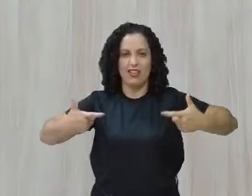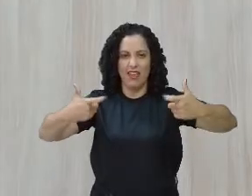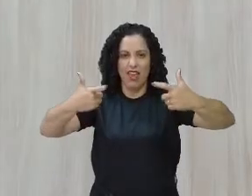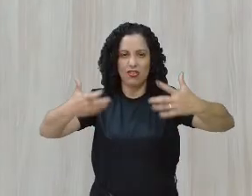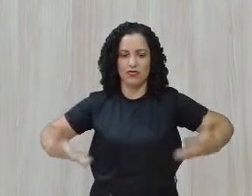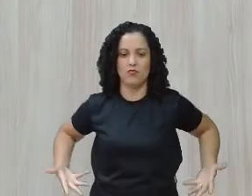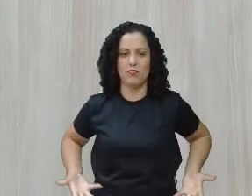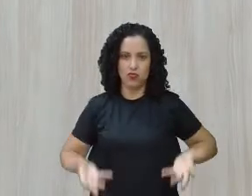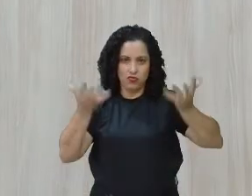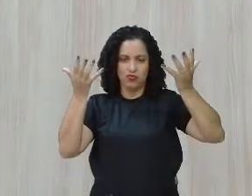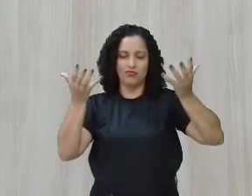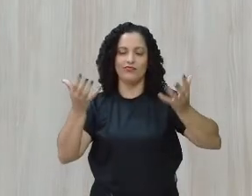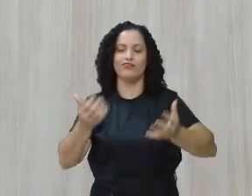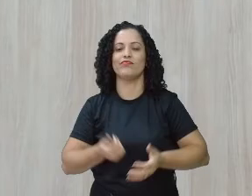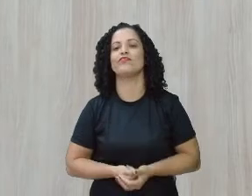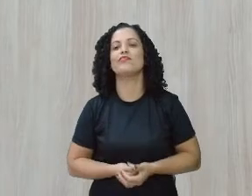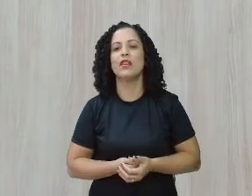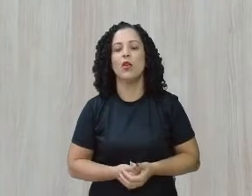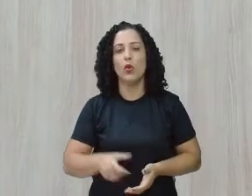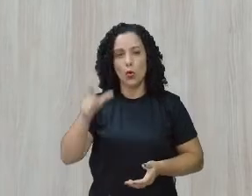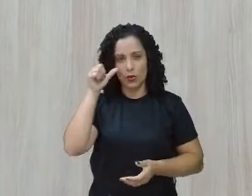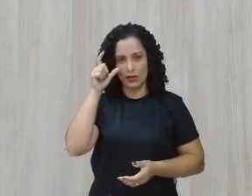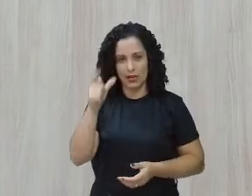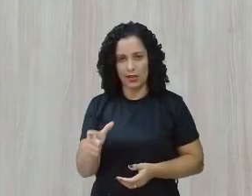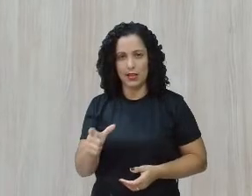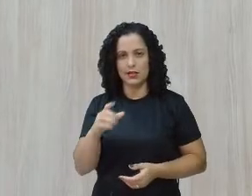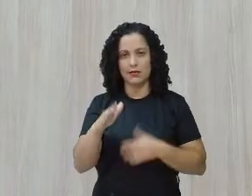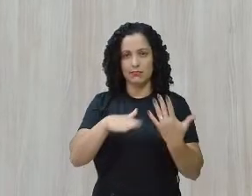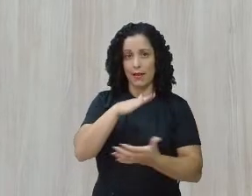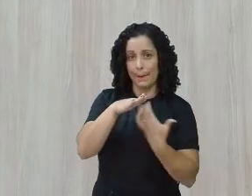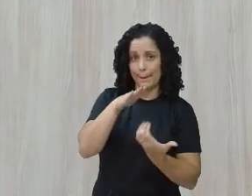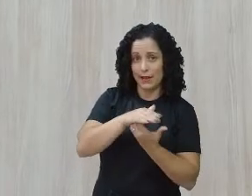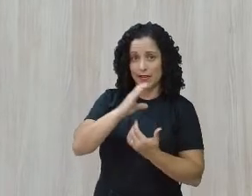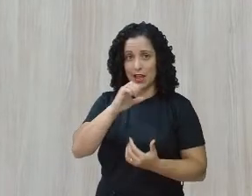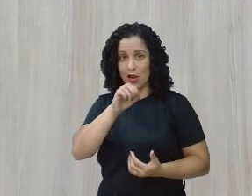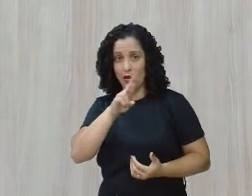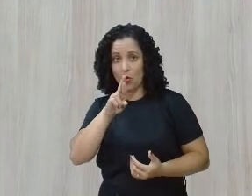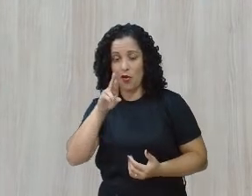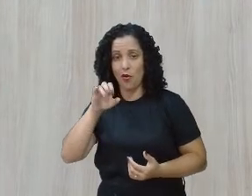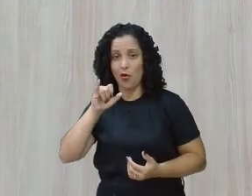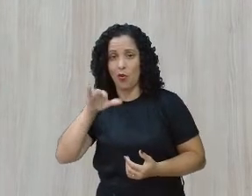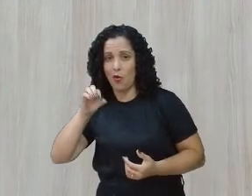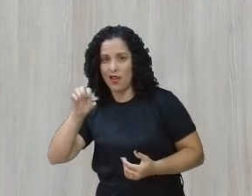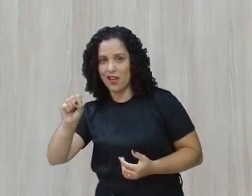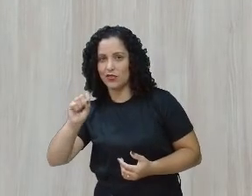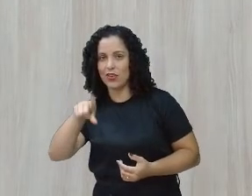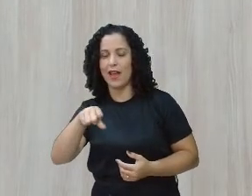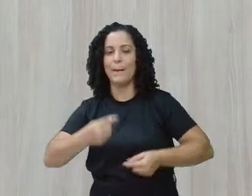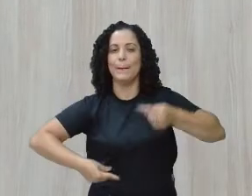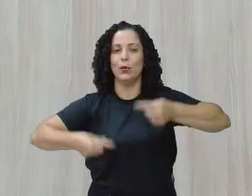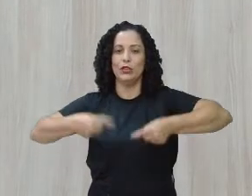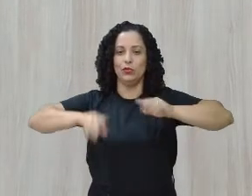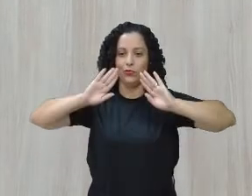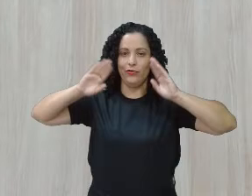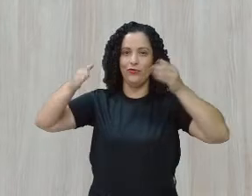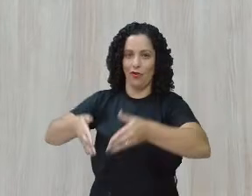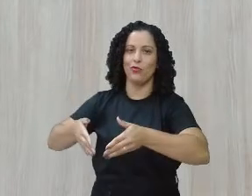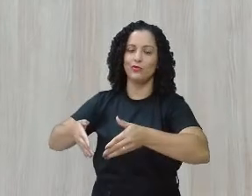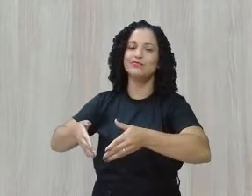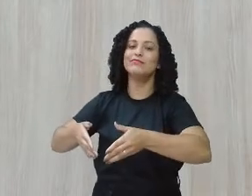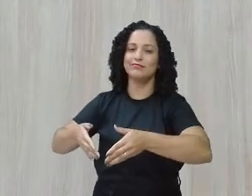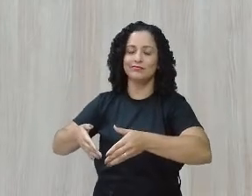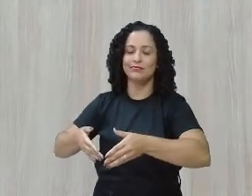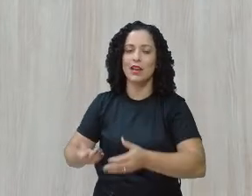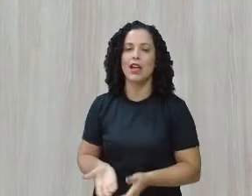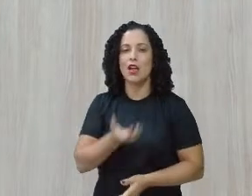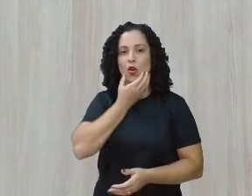interesse dessa instituição dos Correios é também político, é também aí dado ao monarca na época,